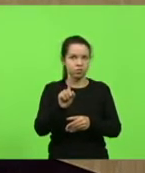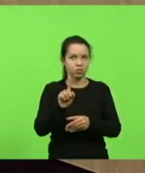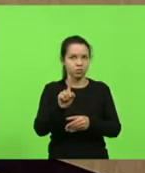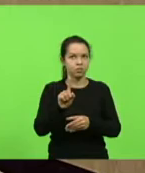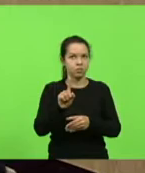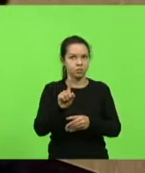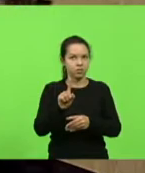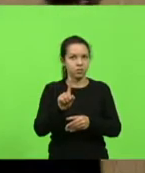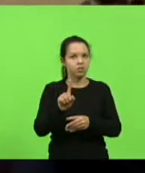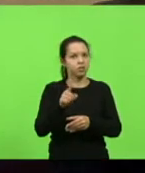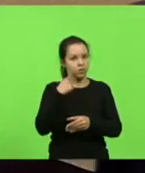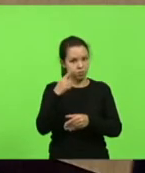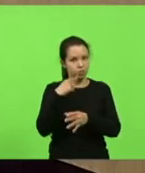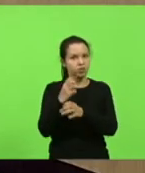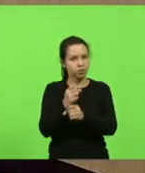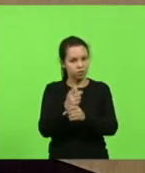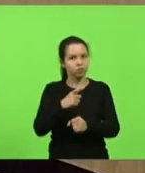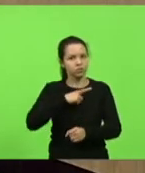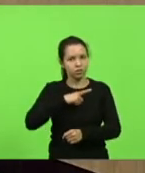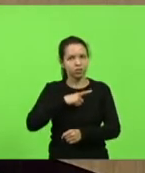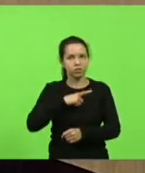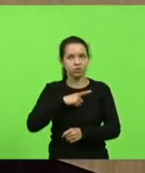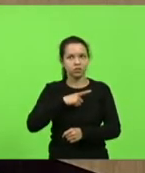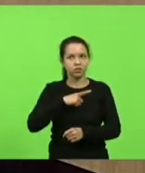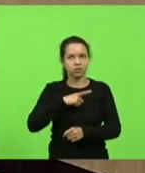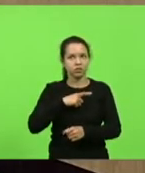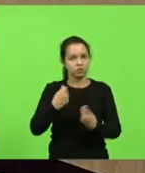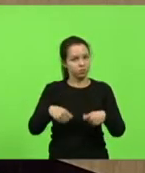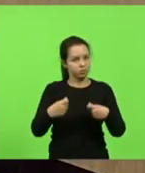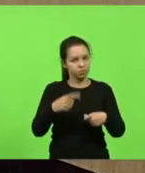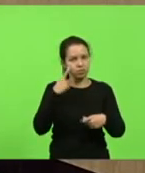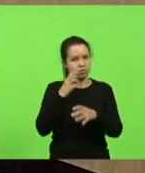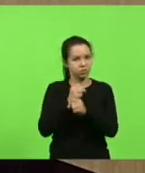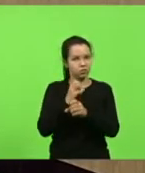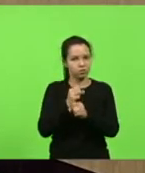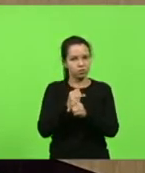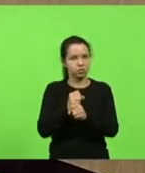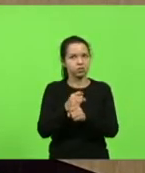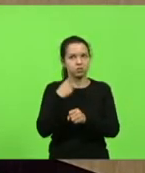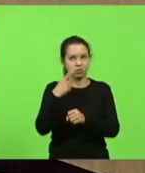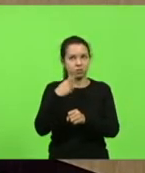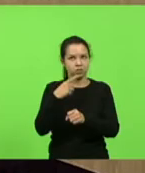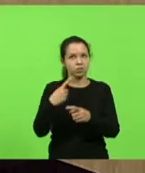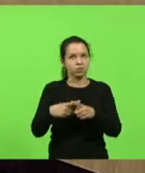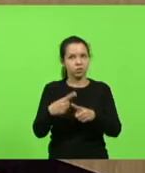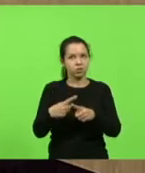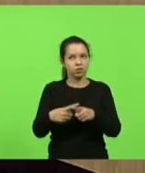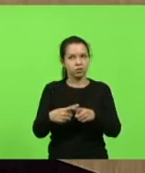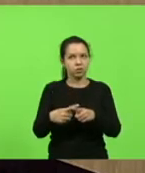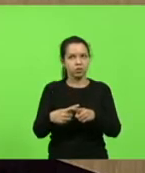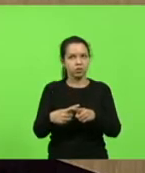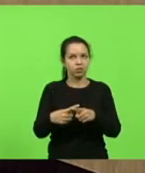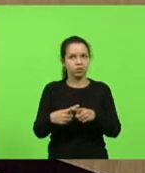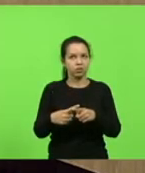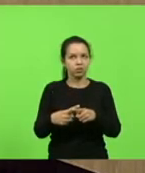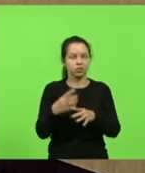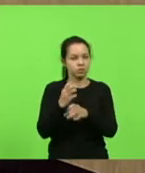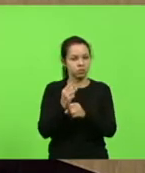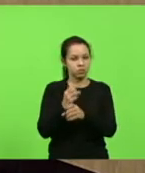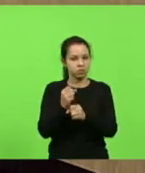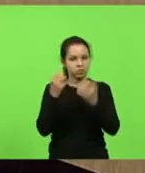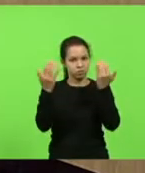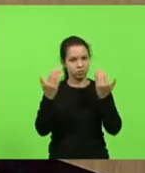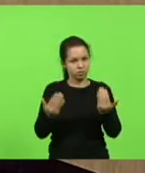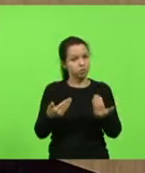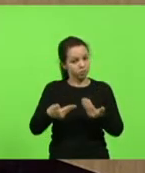Não, quórum tem. Não tem. Então eu peço verificação de quórum, senhor presidente. É porque é o seguinte... A verificação de quórum. Vossa Excelência